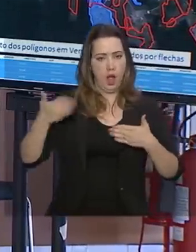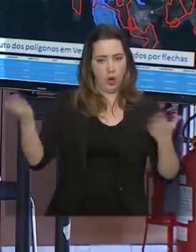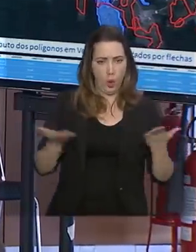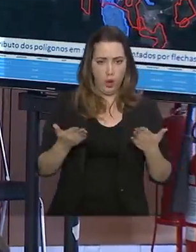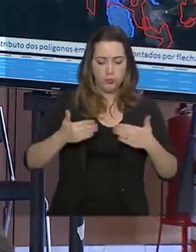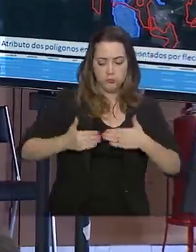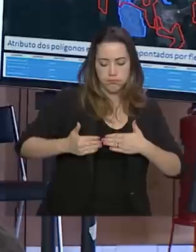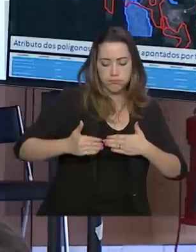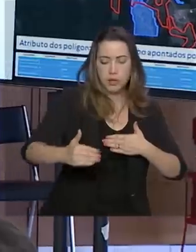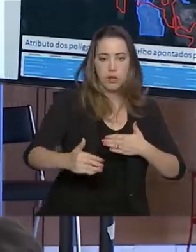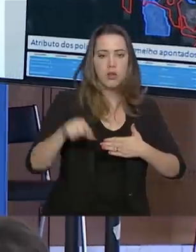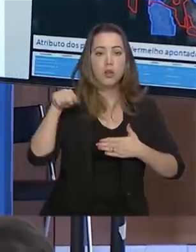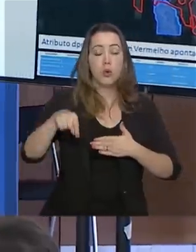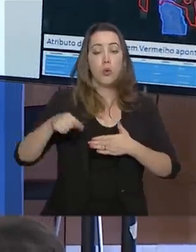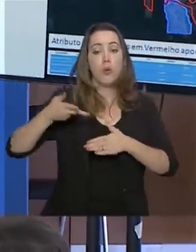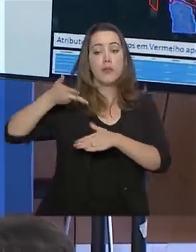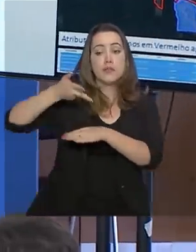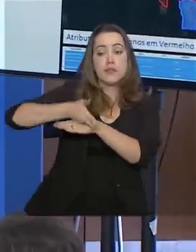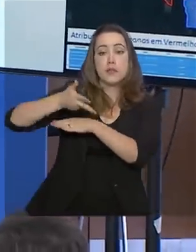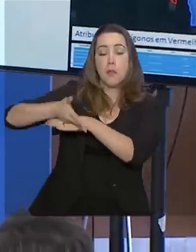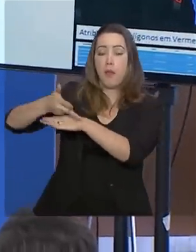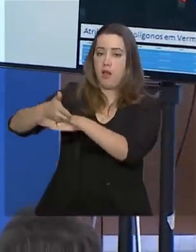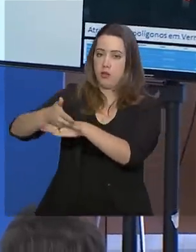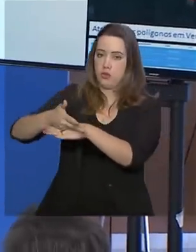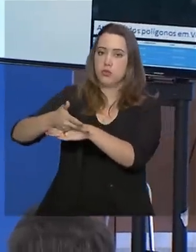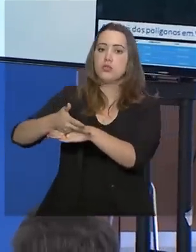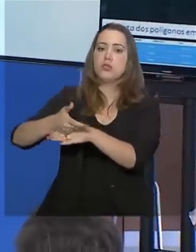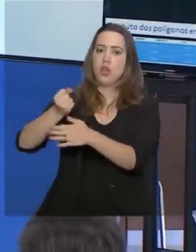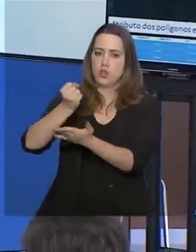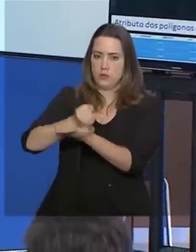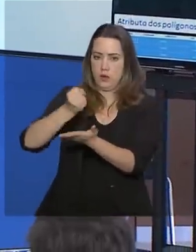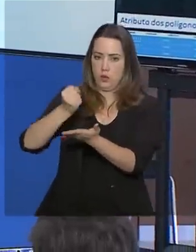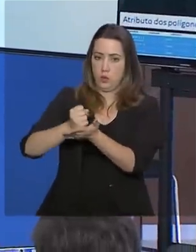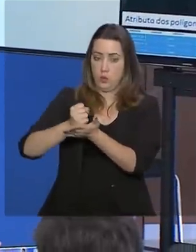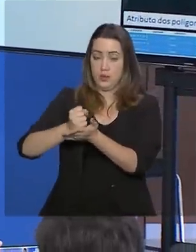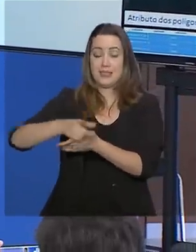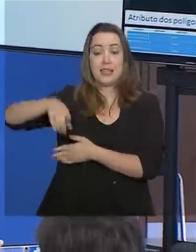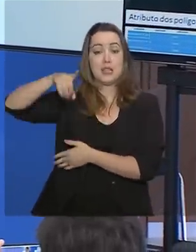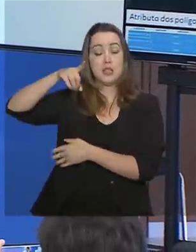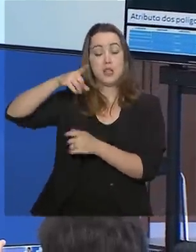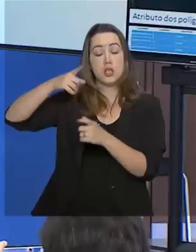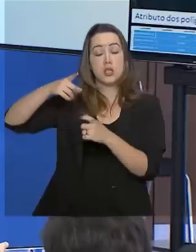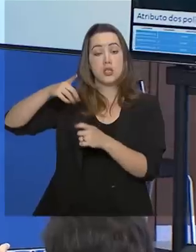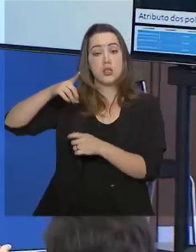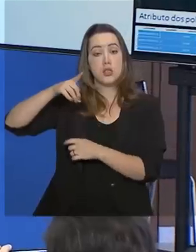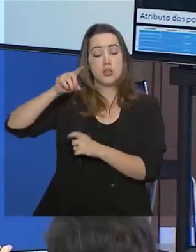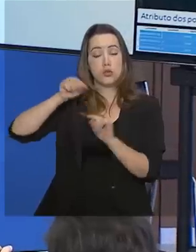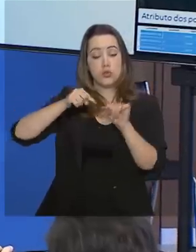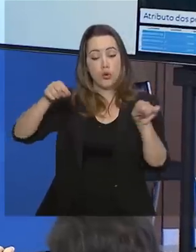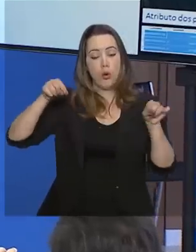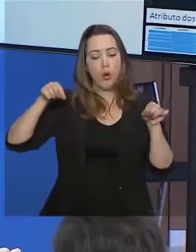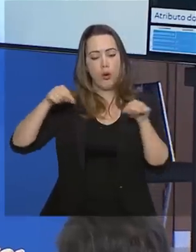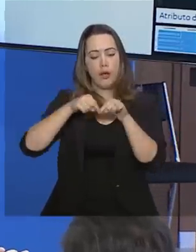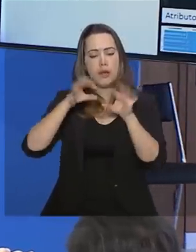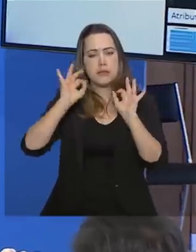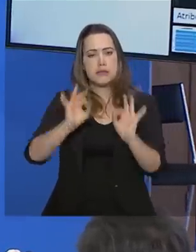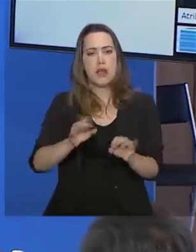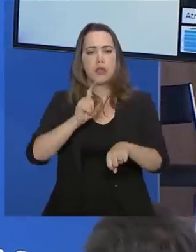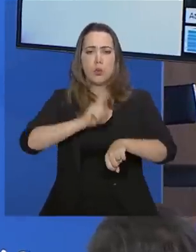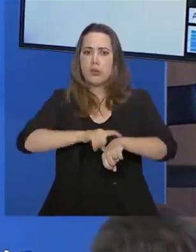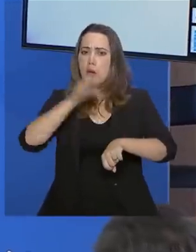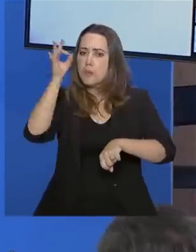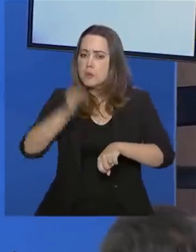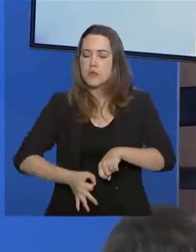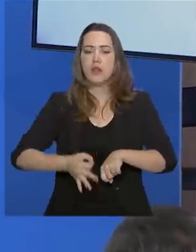sendo culpa é que se pretende contratar de alta resolução e diárias efetivamente esse é o monitoramento em tempo real